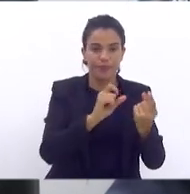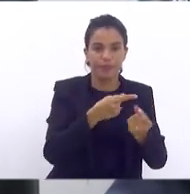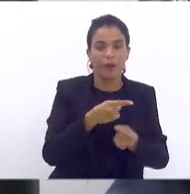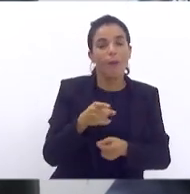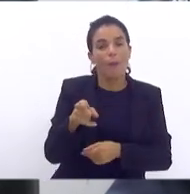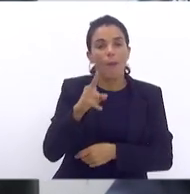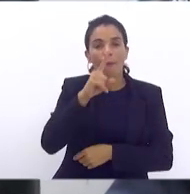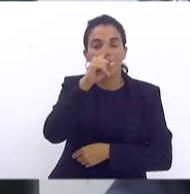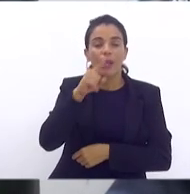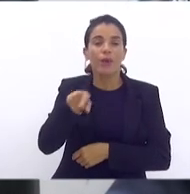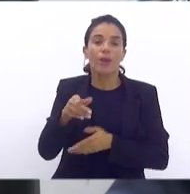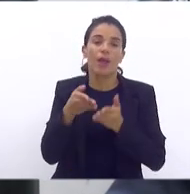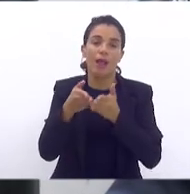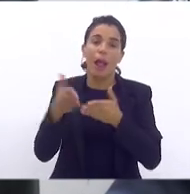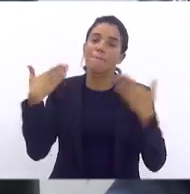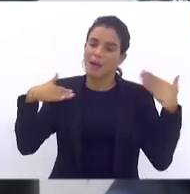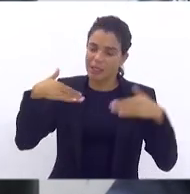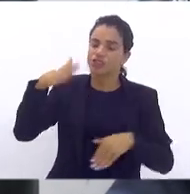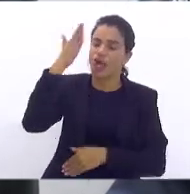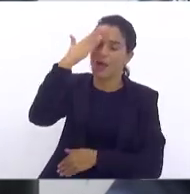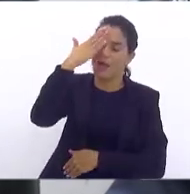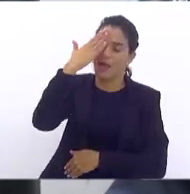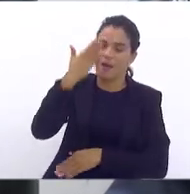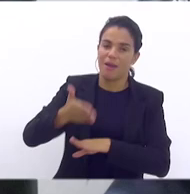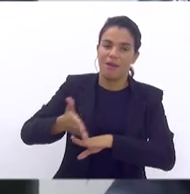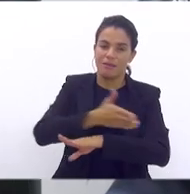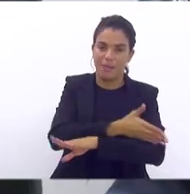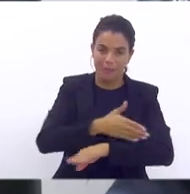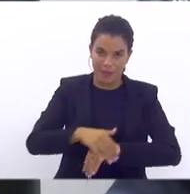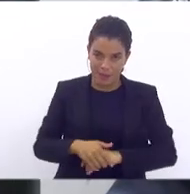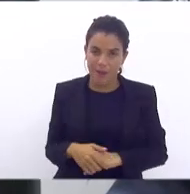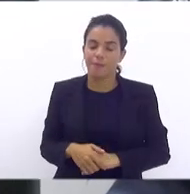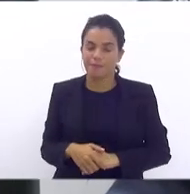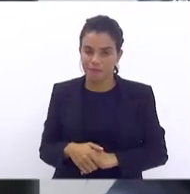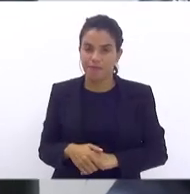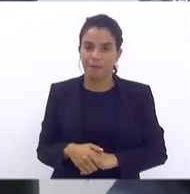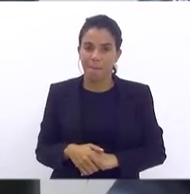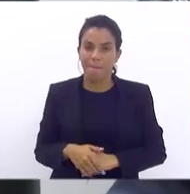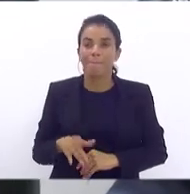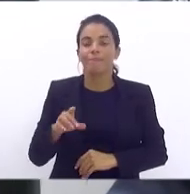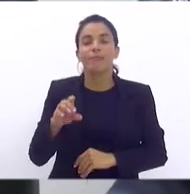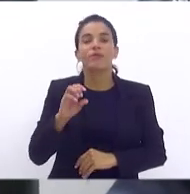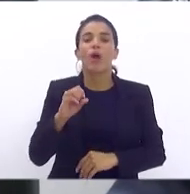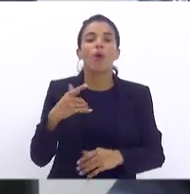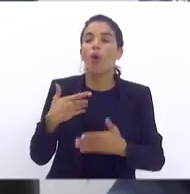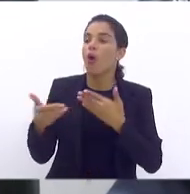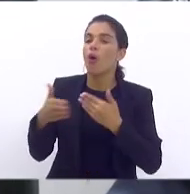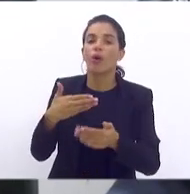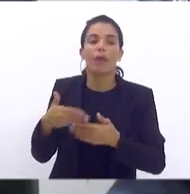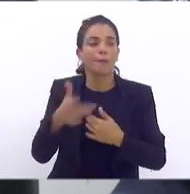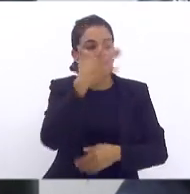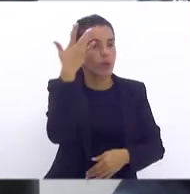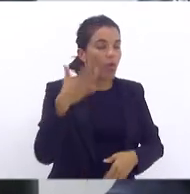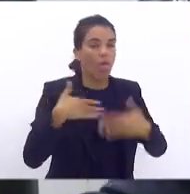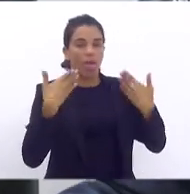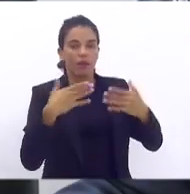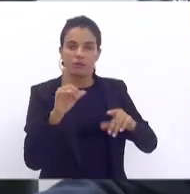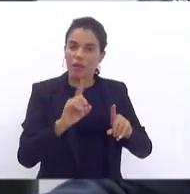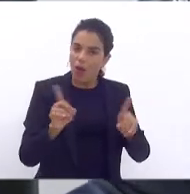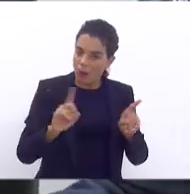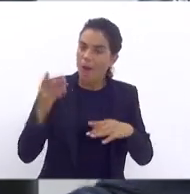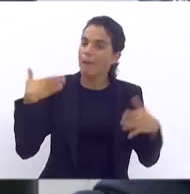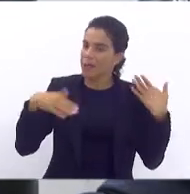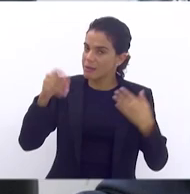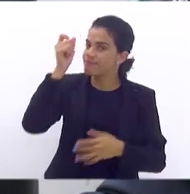deriva. Então, a Marinha já tinha conhecimento disso. Né? Um fato que fosse pegar qualquer um de surpresa. A Marinha tinha conhecimento que isso poderia